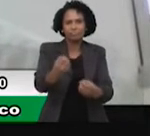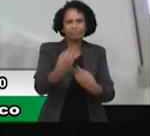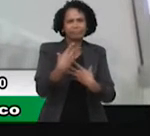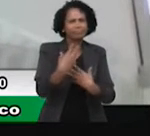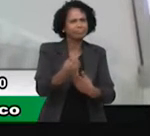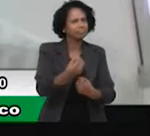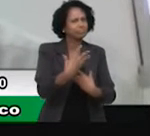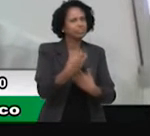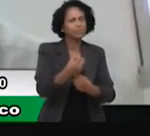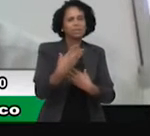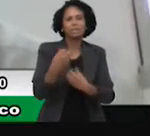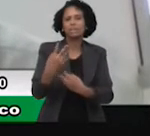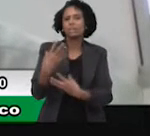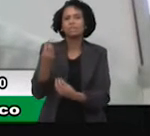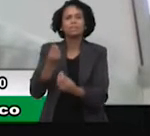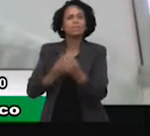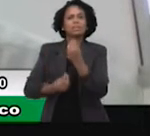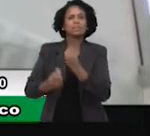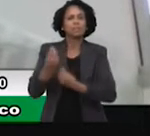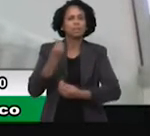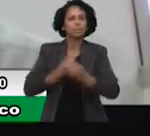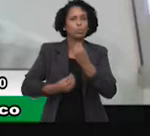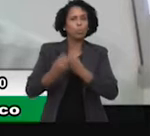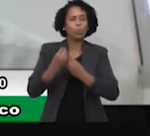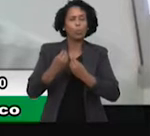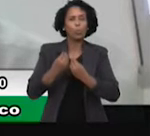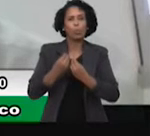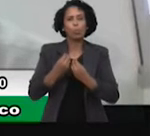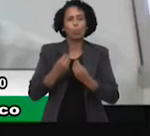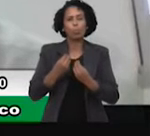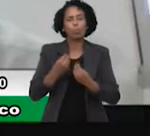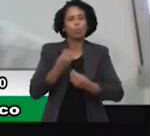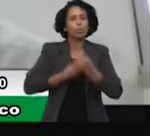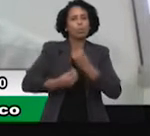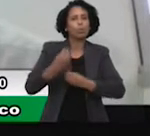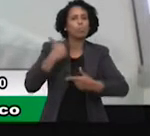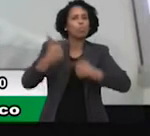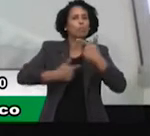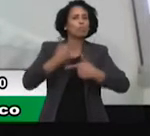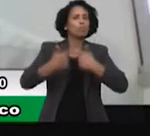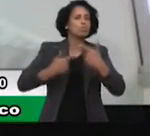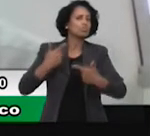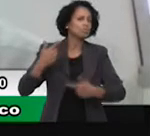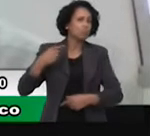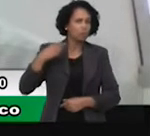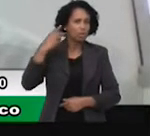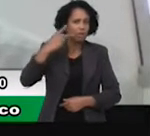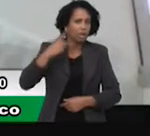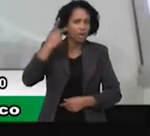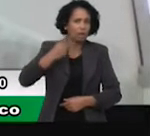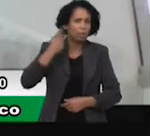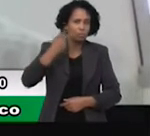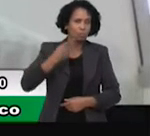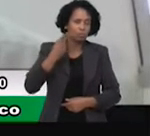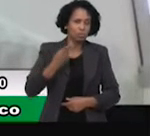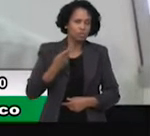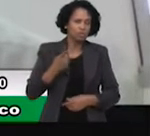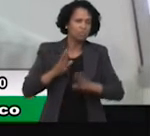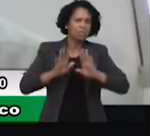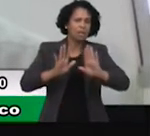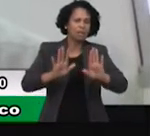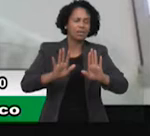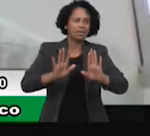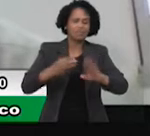dá o trato político. E, embora essa casa agora não vai poder contar com a presença